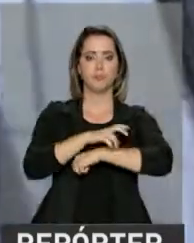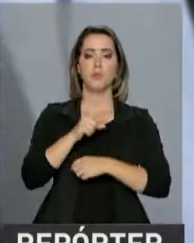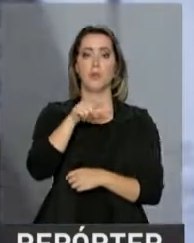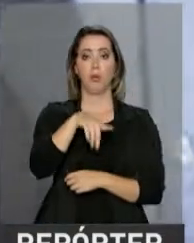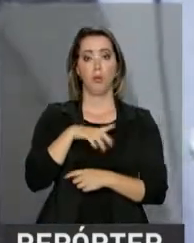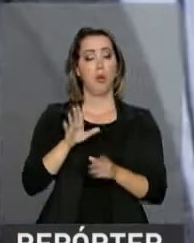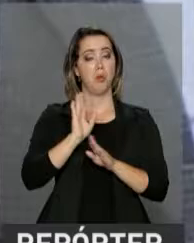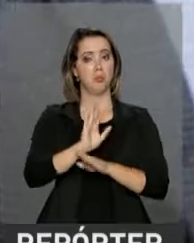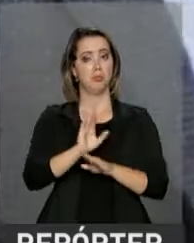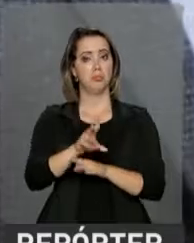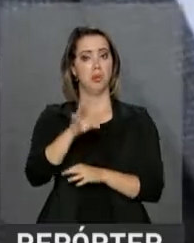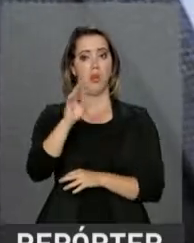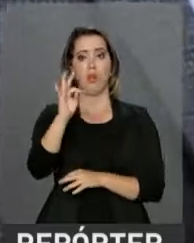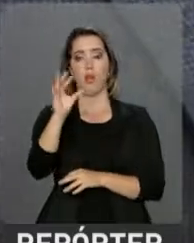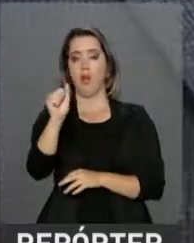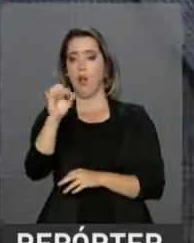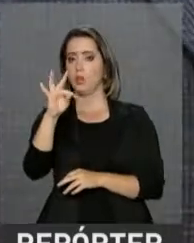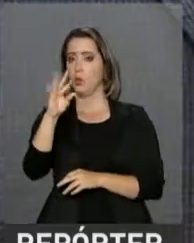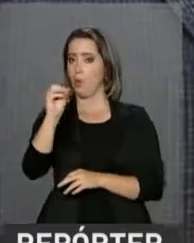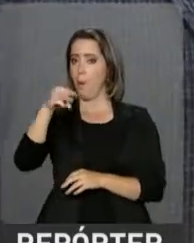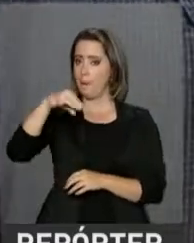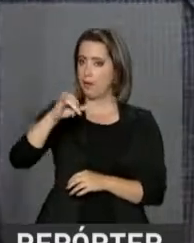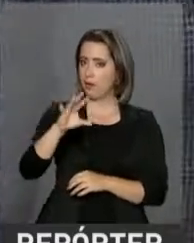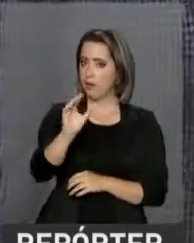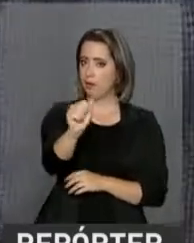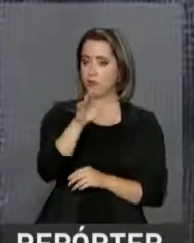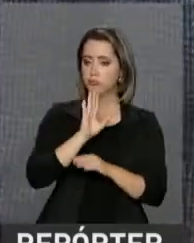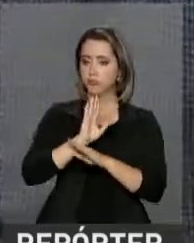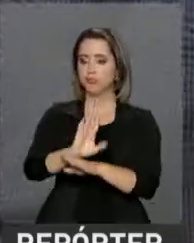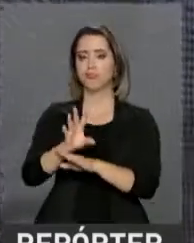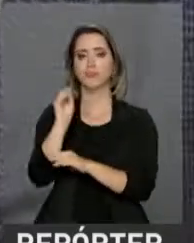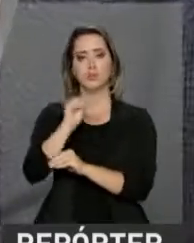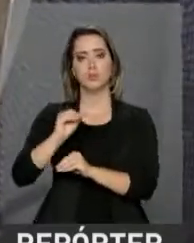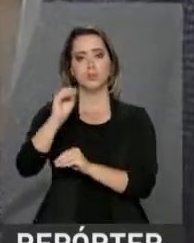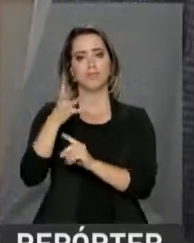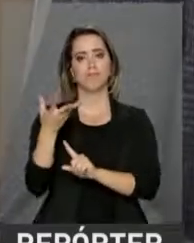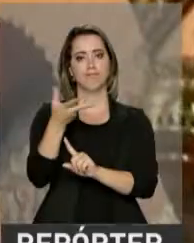serviço da preservação do patrimônio histórico e cultural brasileiro